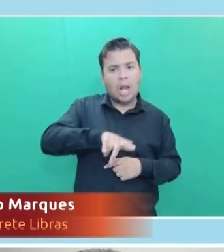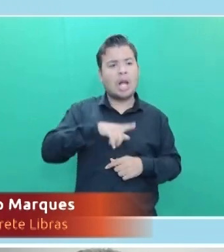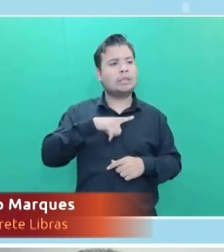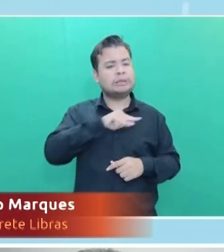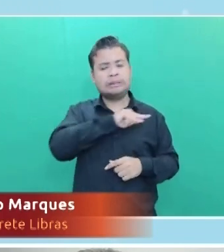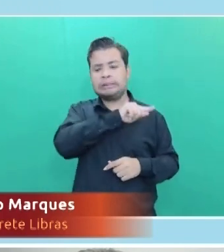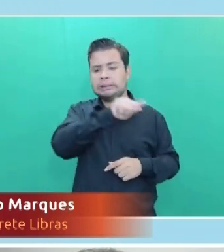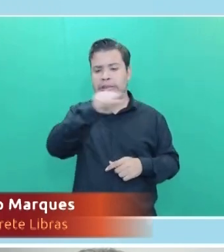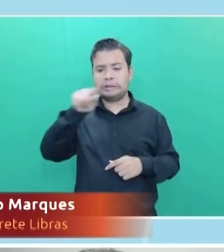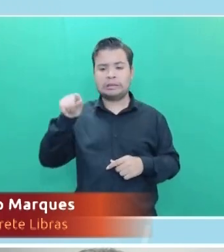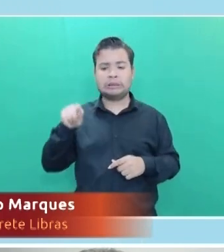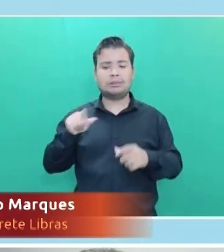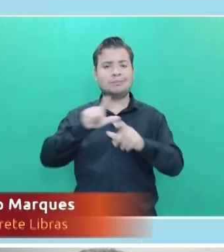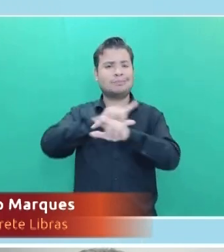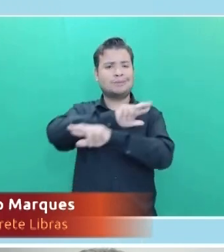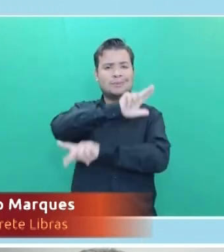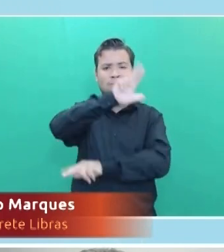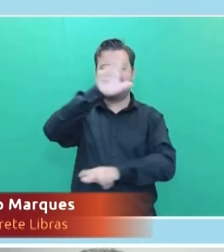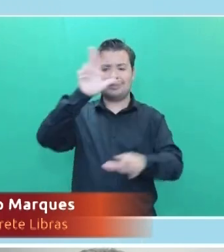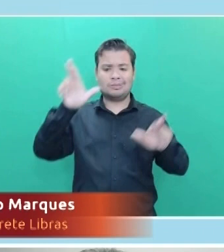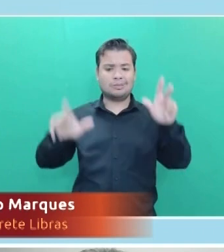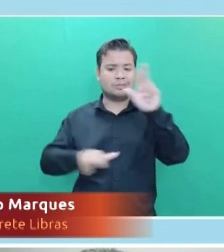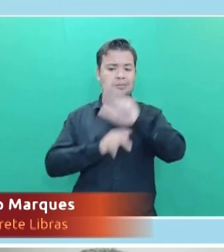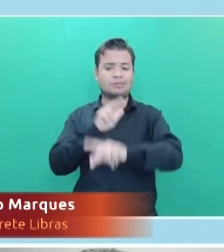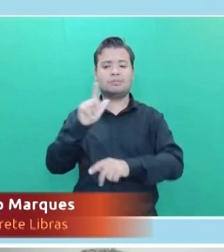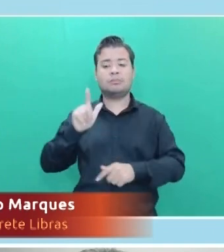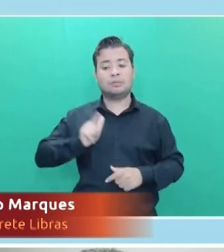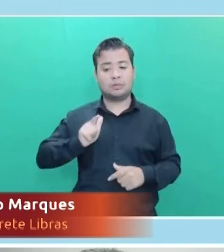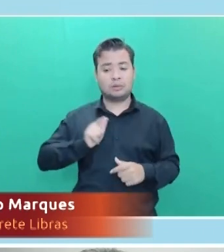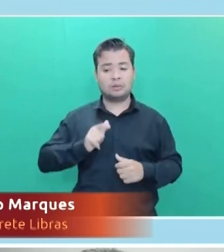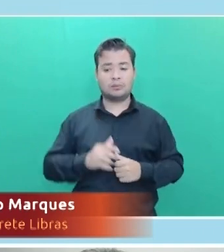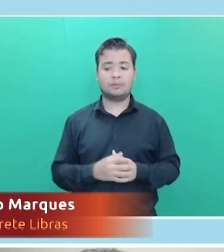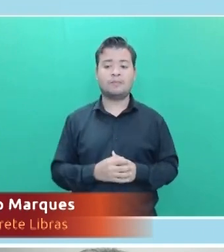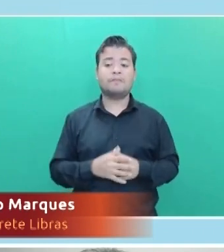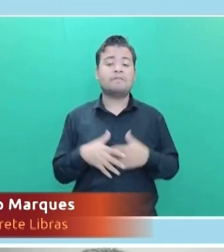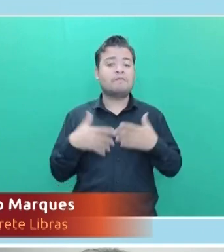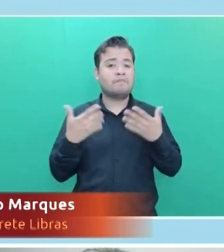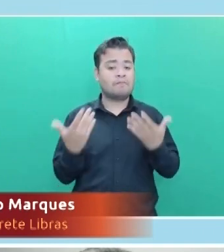povo muito diferente, em geral. Então, assim,